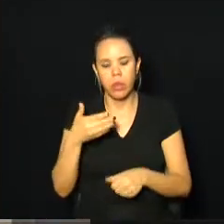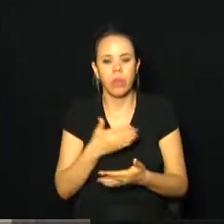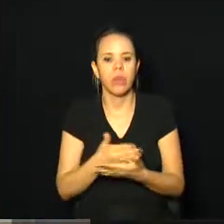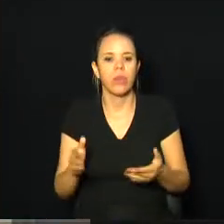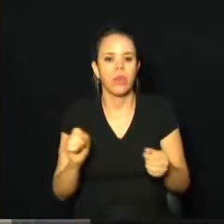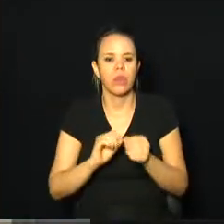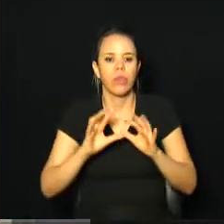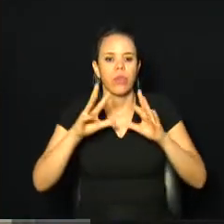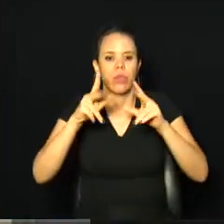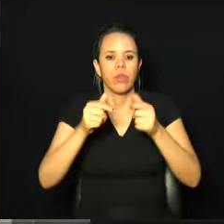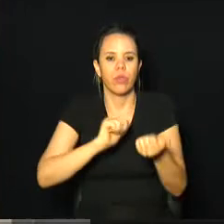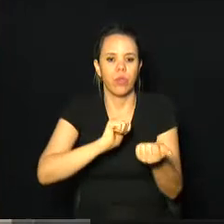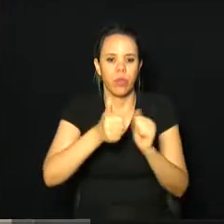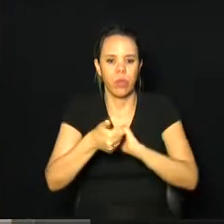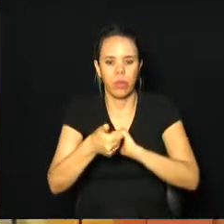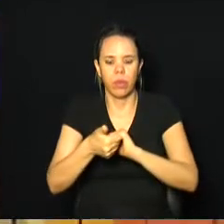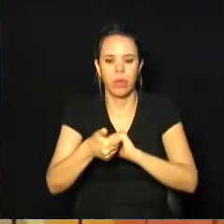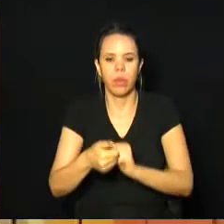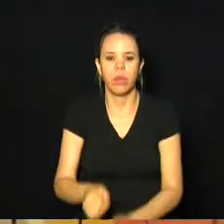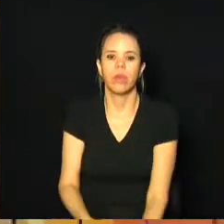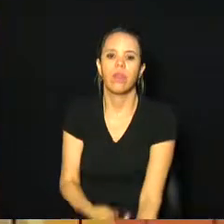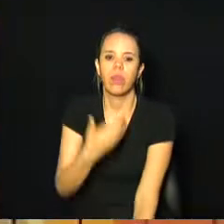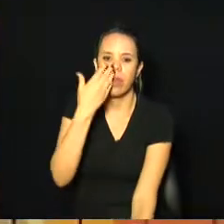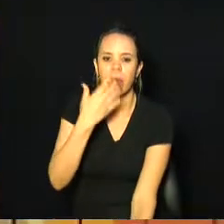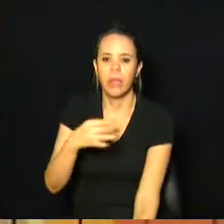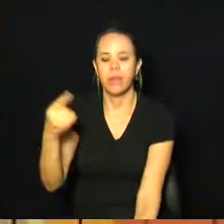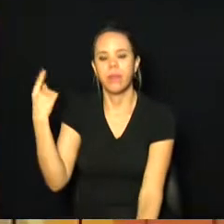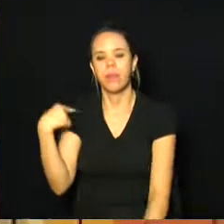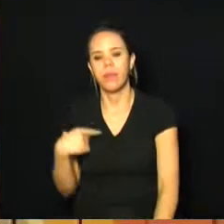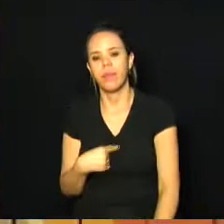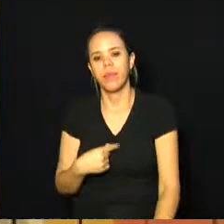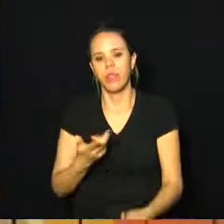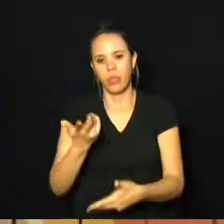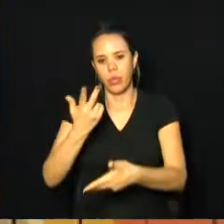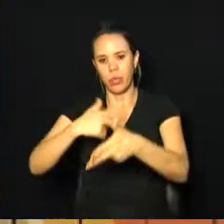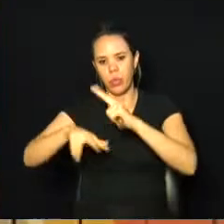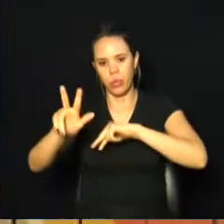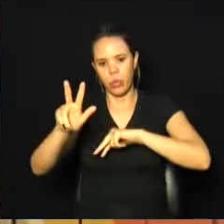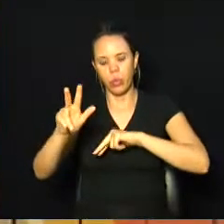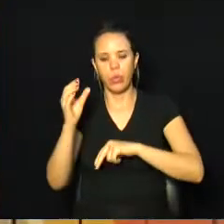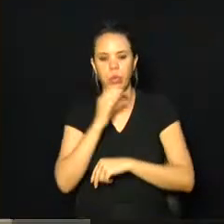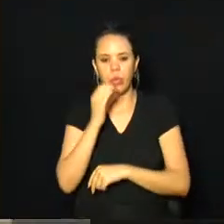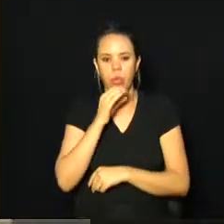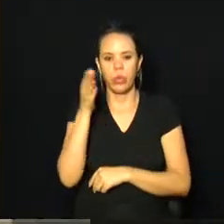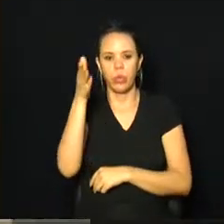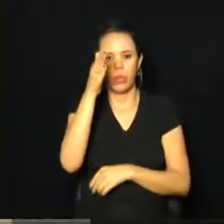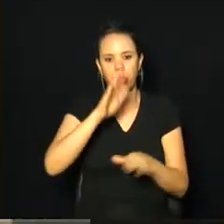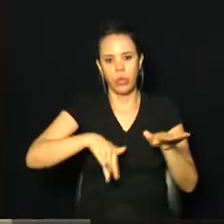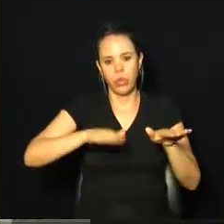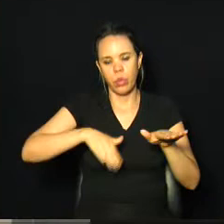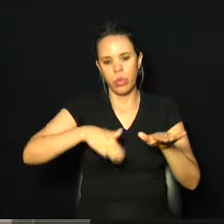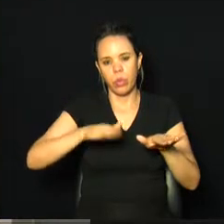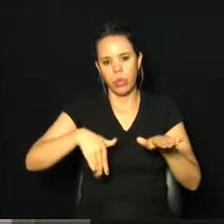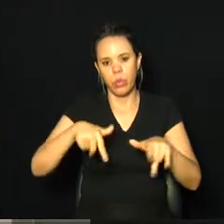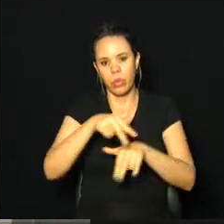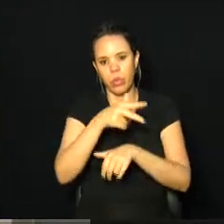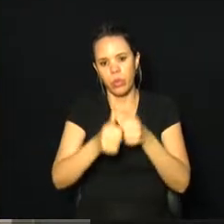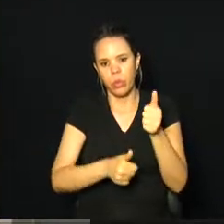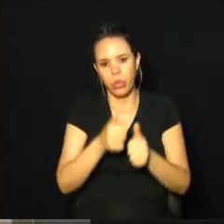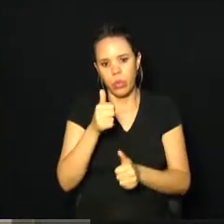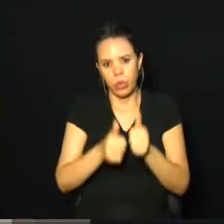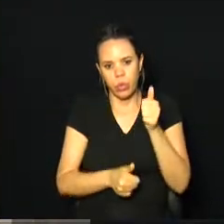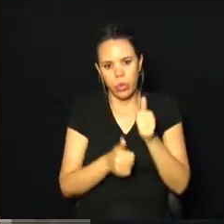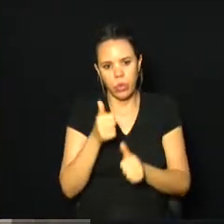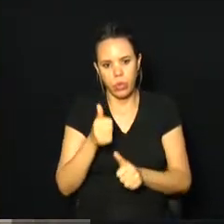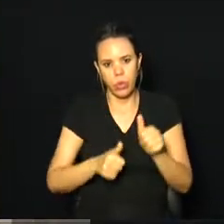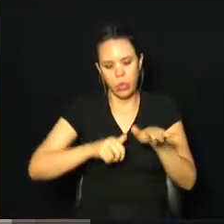fazer todos os esportes quando eu era criança, né? Eu fazia judô, corria, eu morava na praia, corria na praia, jogava futebol,